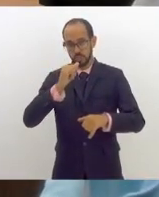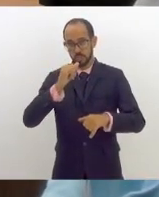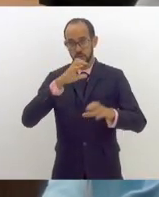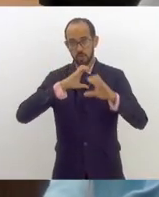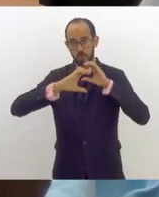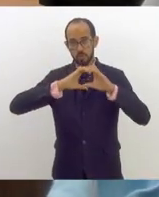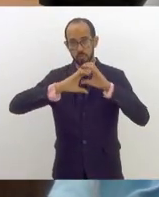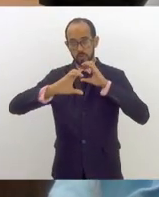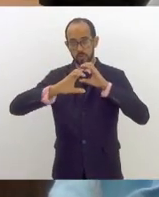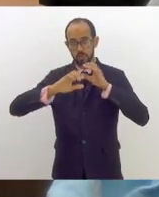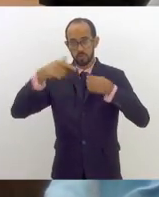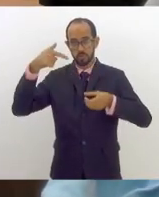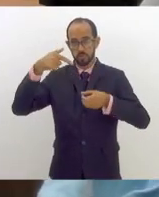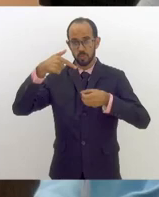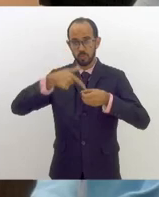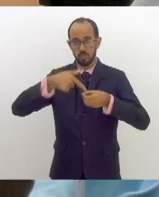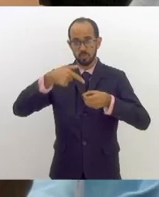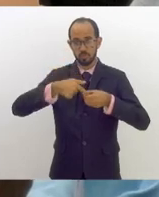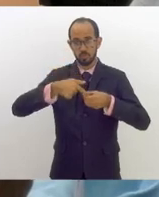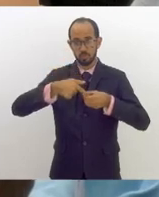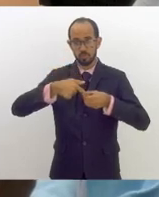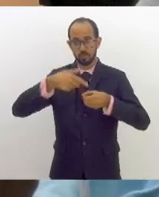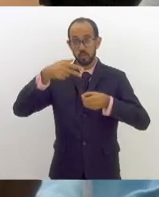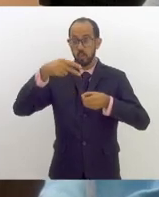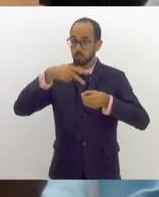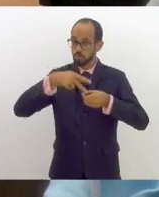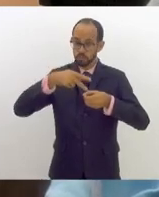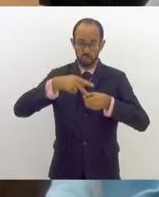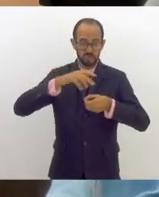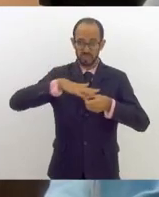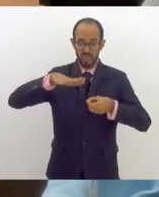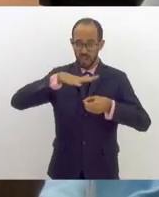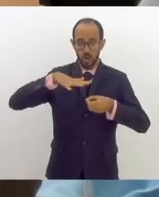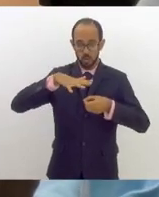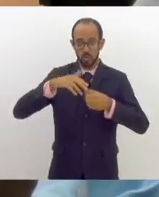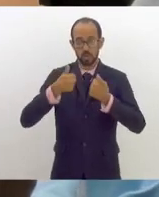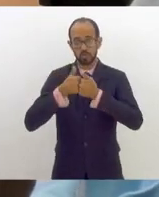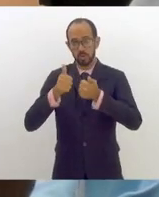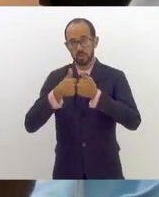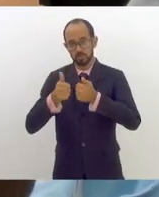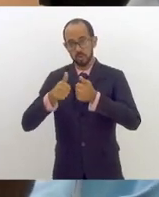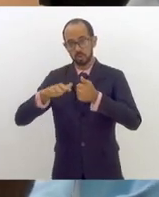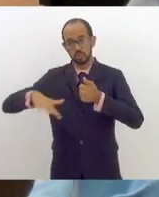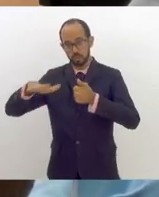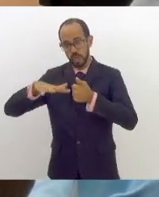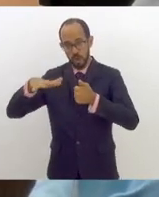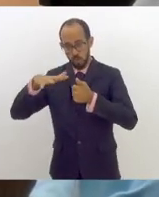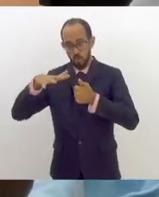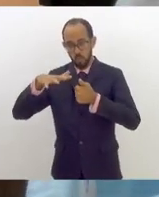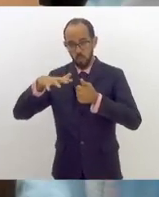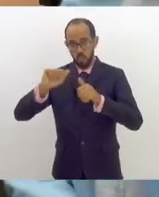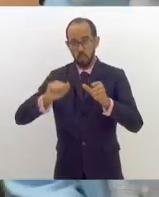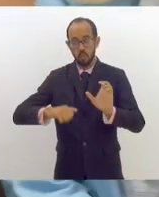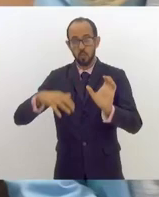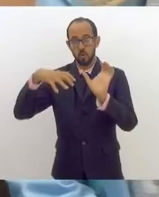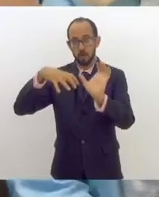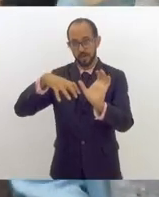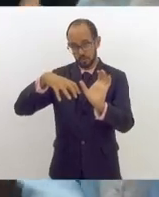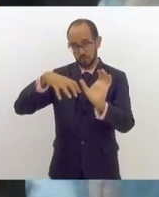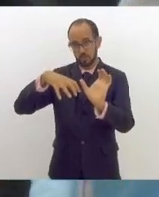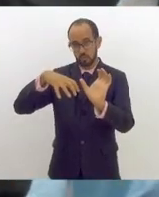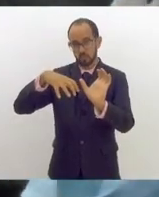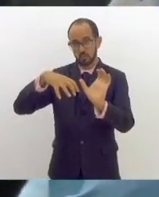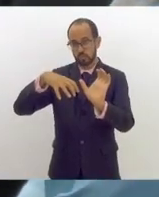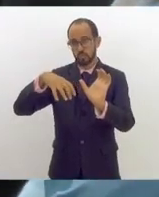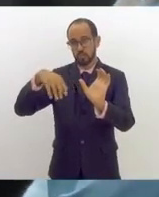Combustíveis e Transportes o Congresso Nacional nos últimos dias de Junho